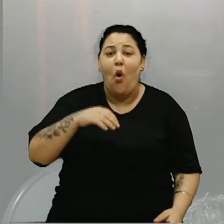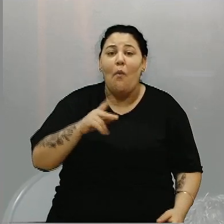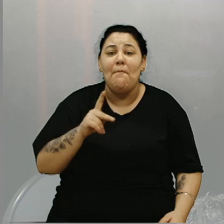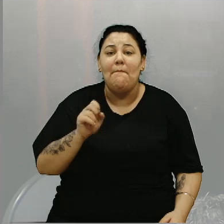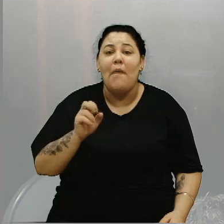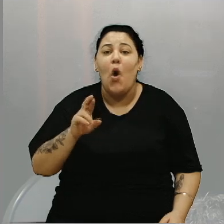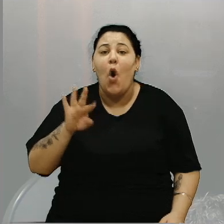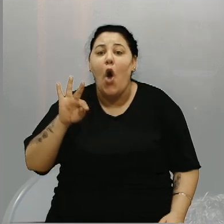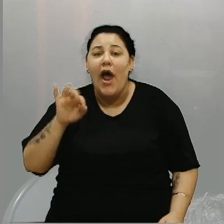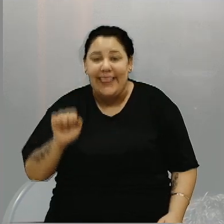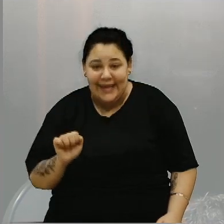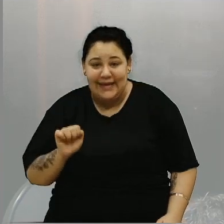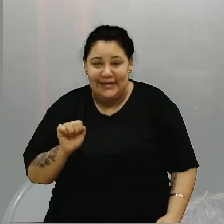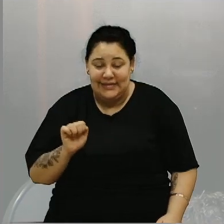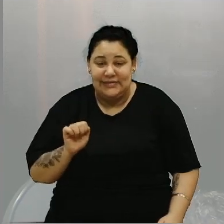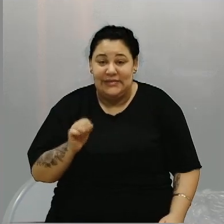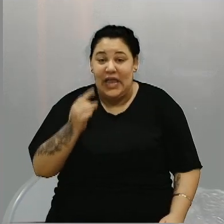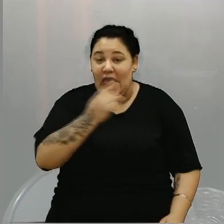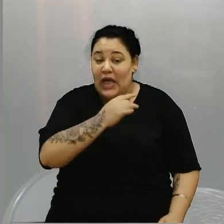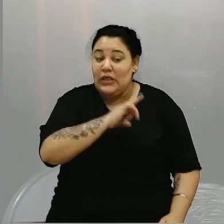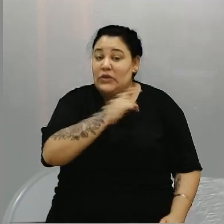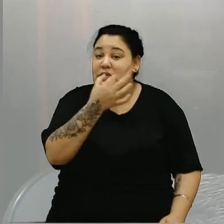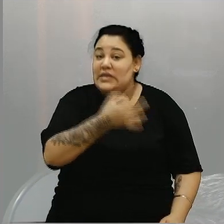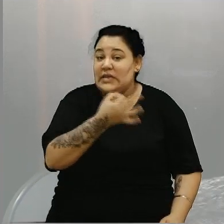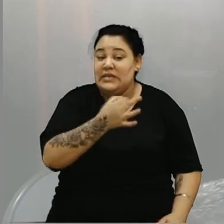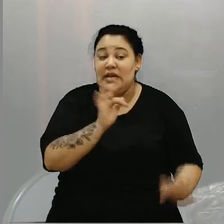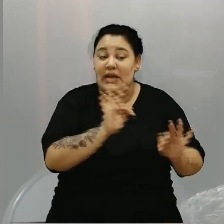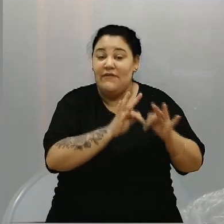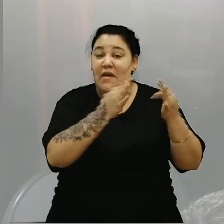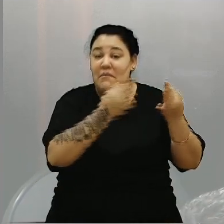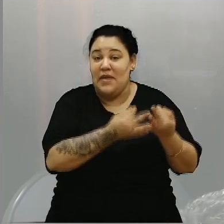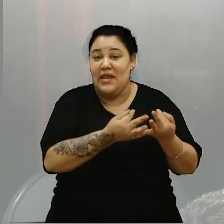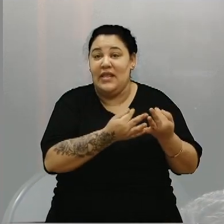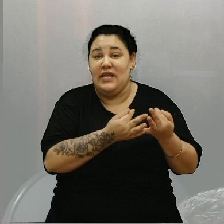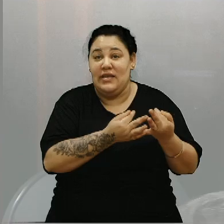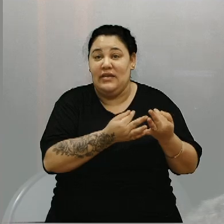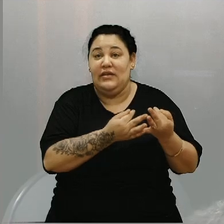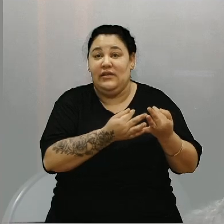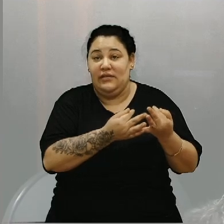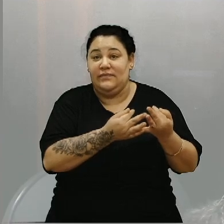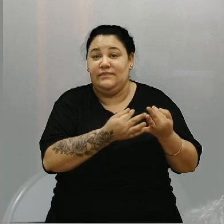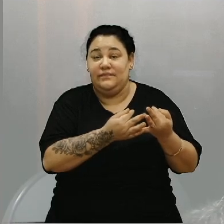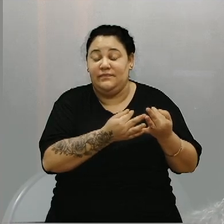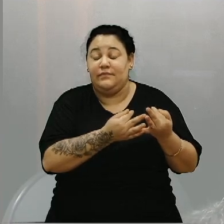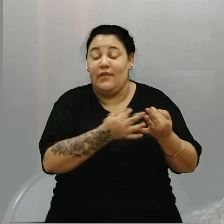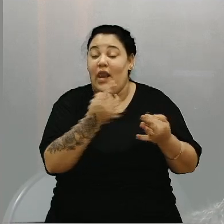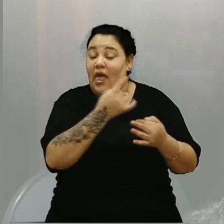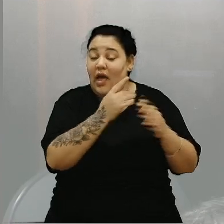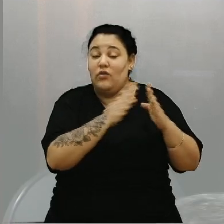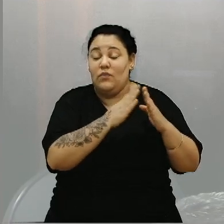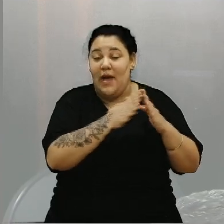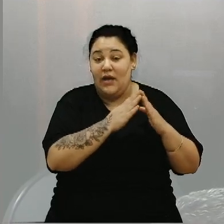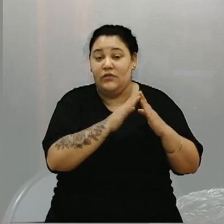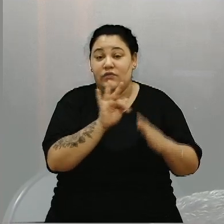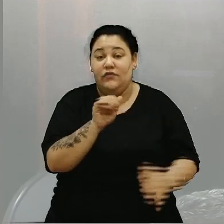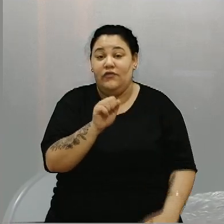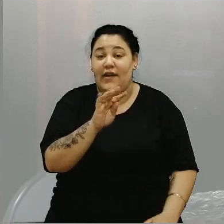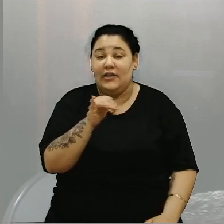certeza as famílias do Fátima não tinham aquele som sonoro lá que tiveram que abandonar as